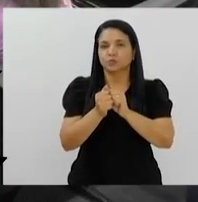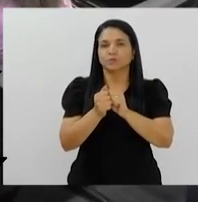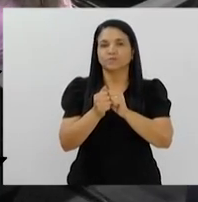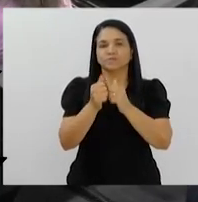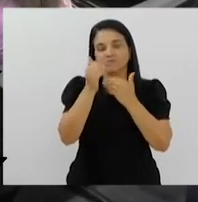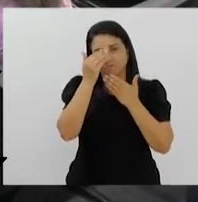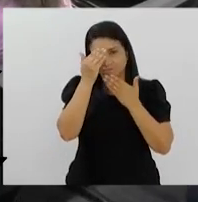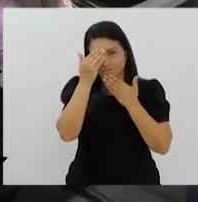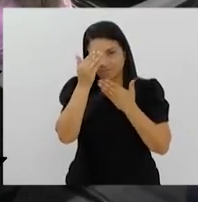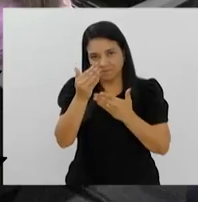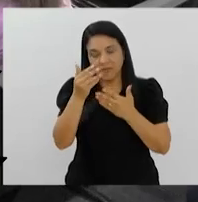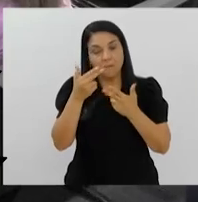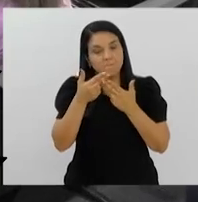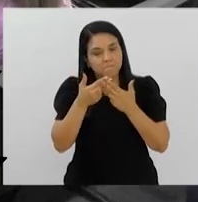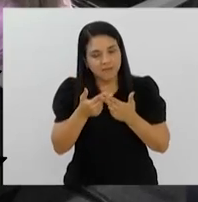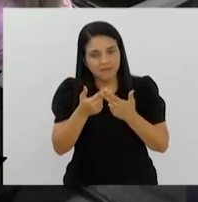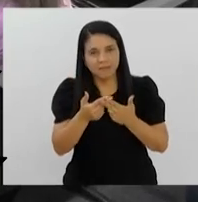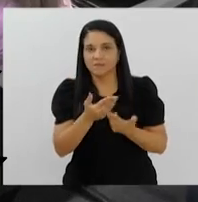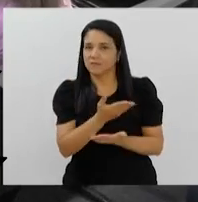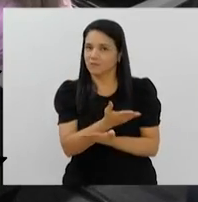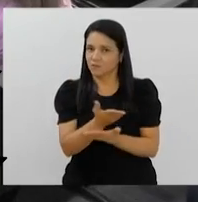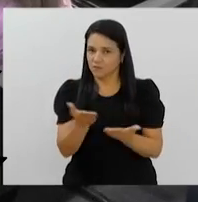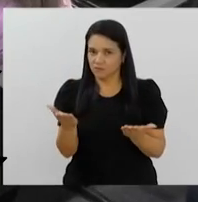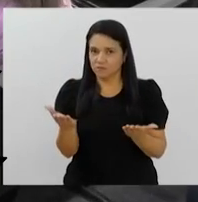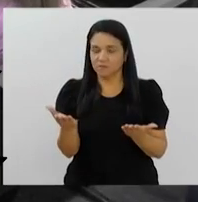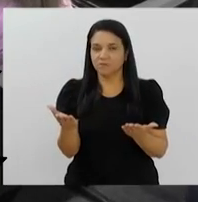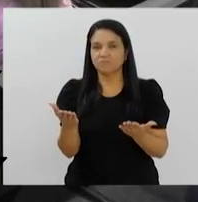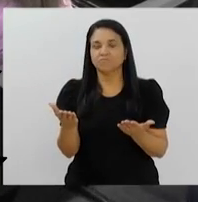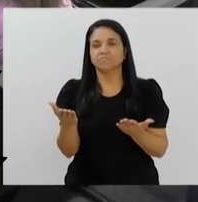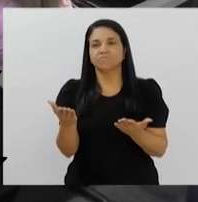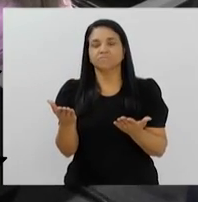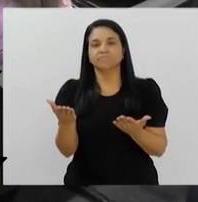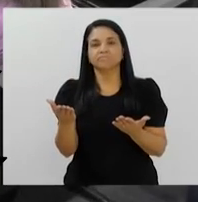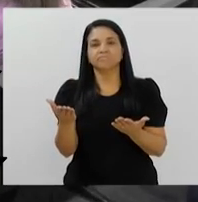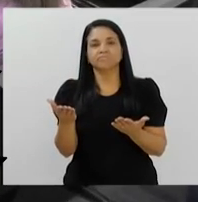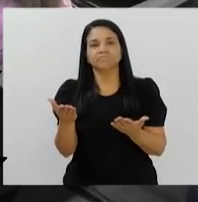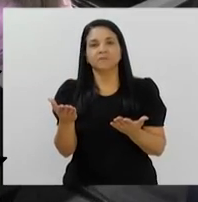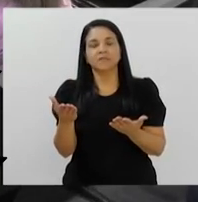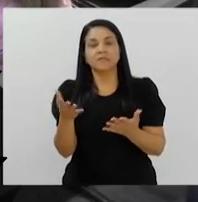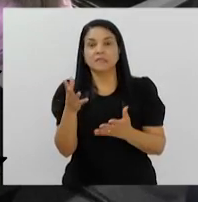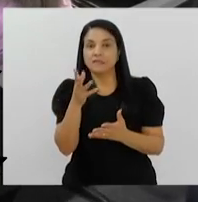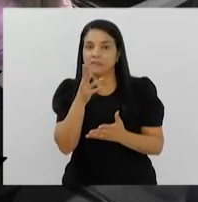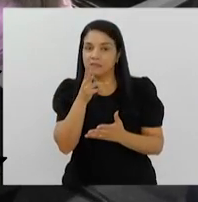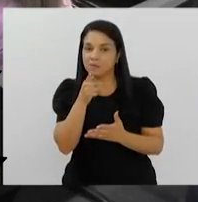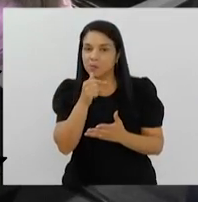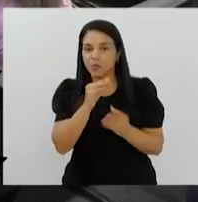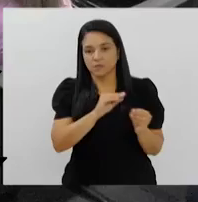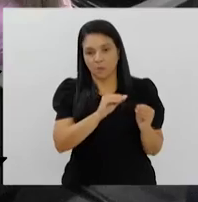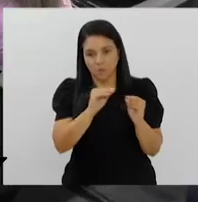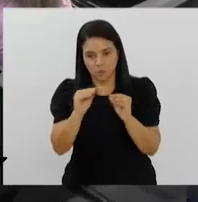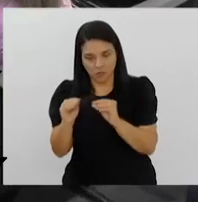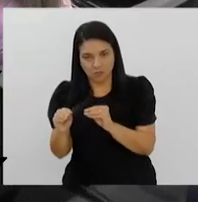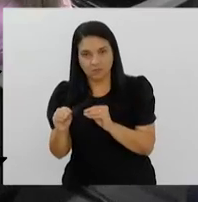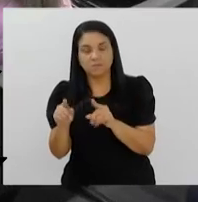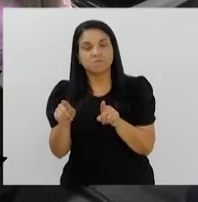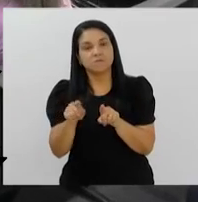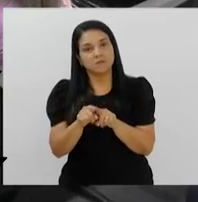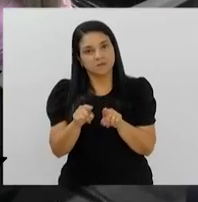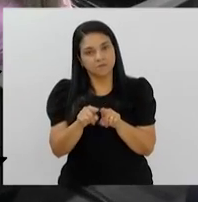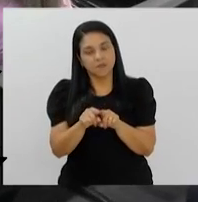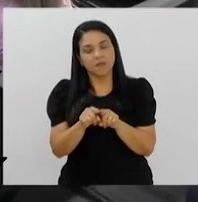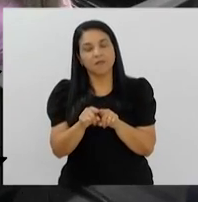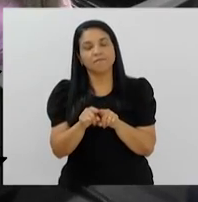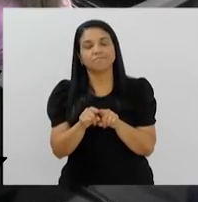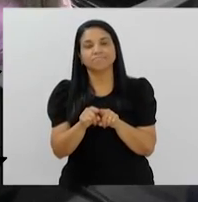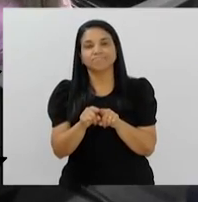agradecendo a paciência de vocês por enfrentar eh a demora né que houve mas também faz faz